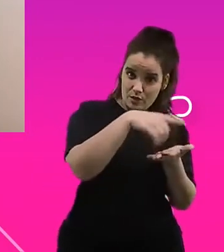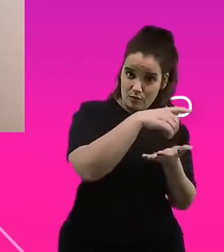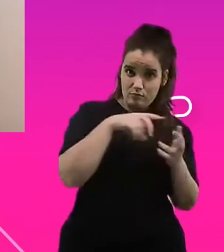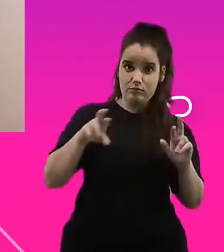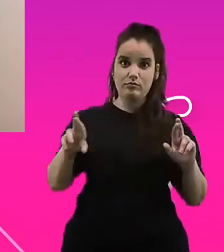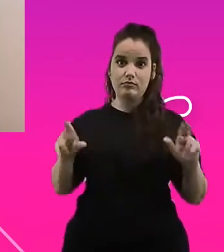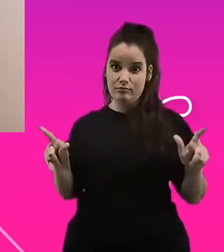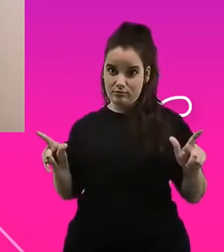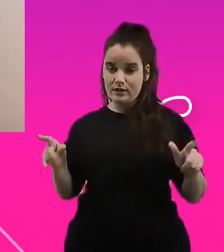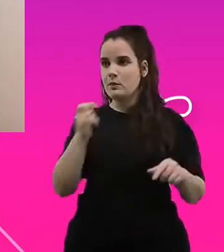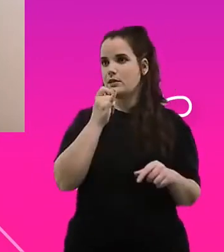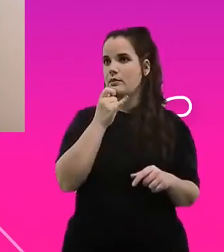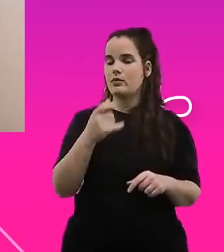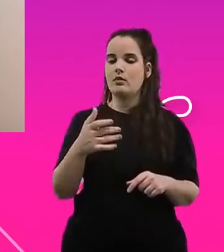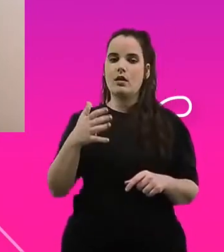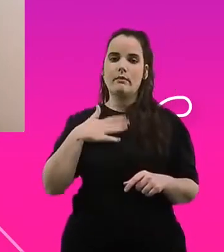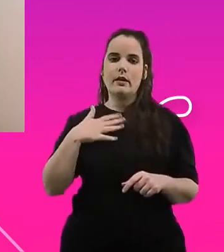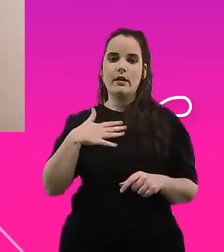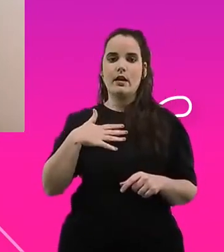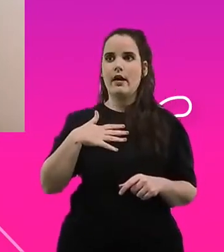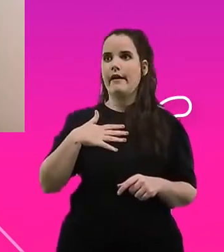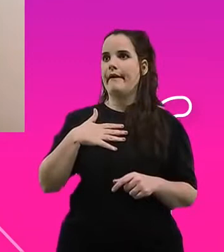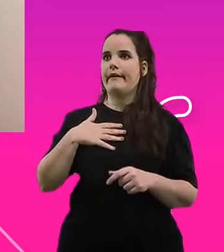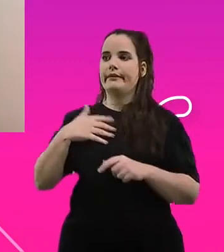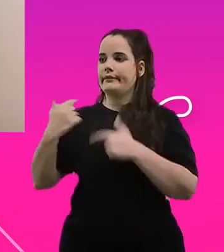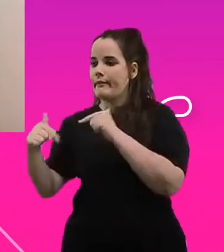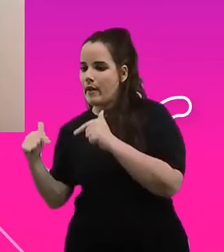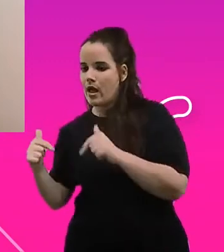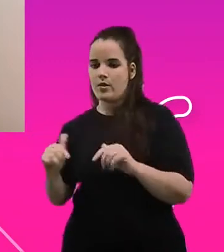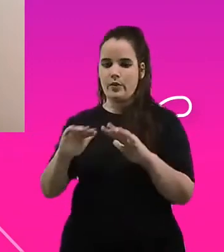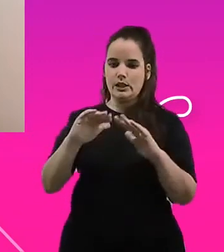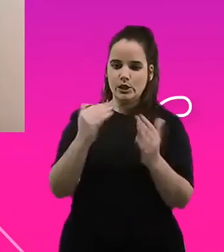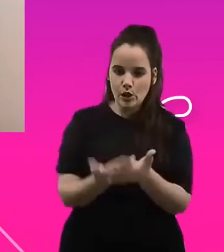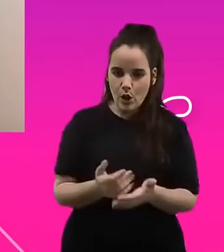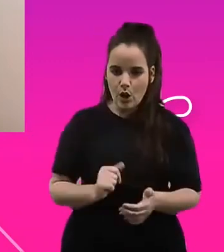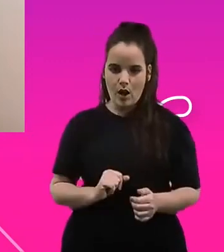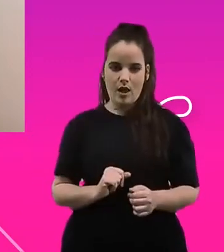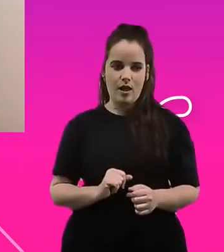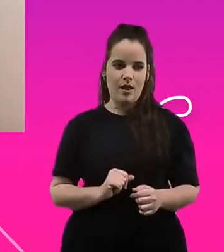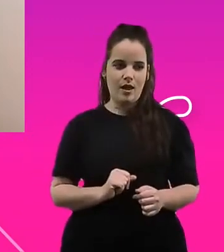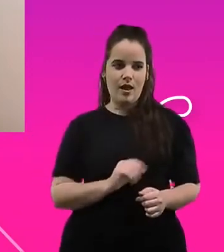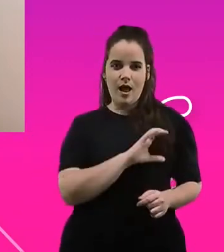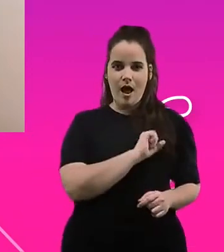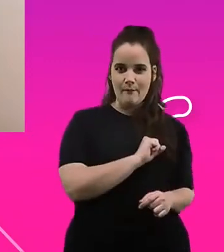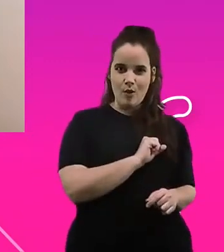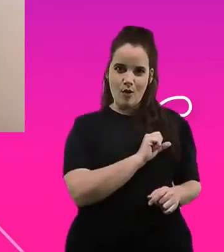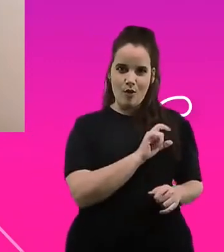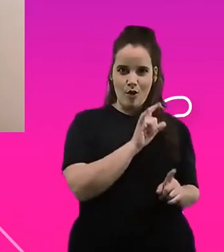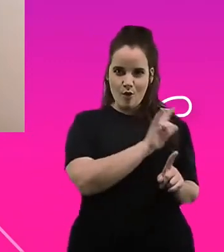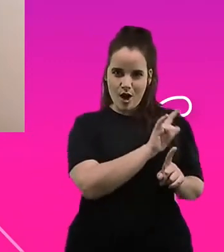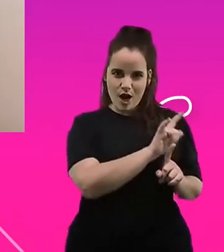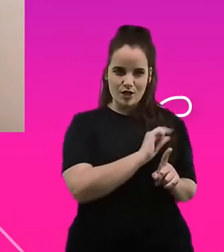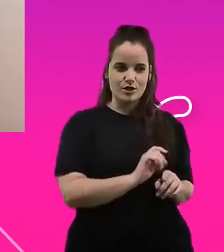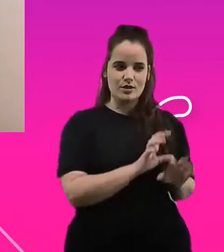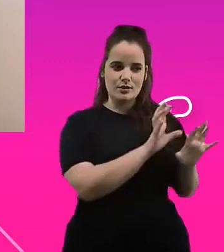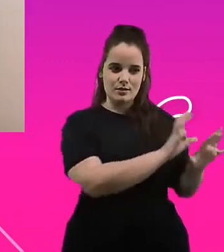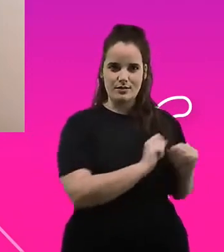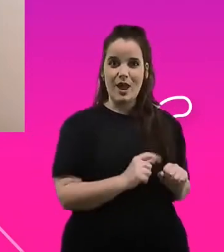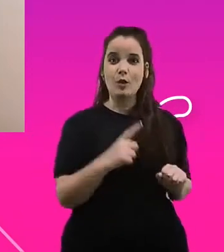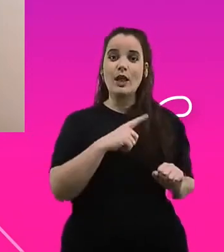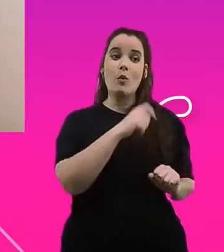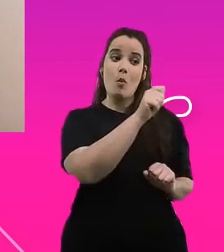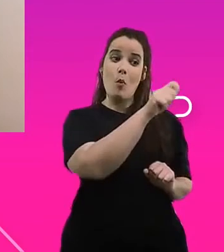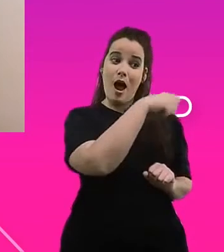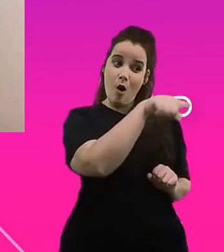família, para o meu trabalho, para a minha escola e para os meus crushes. Eu tenho que, tipo, eu vou ter um arroba para cada um desses